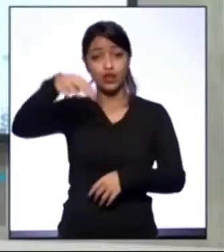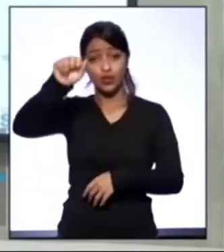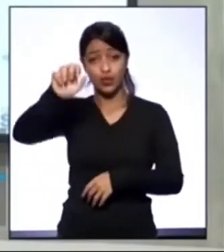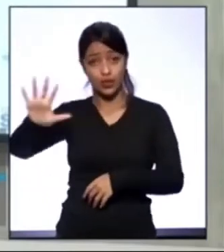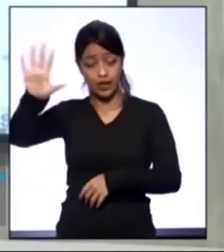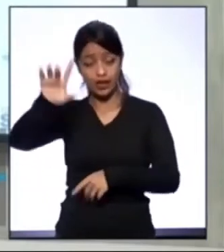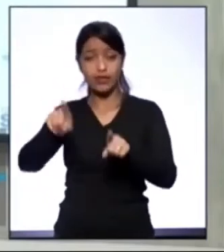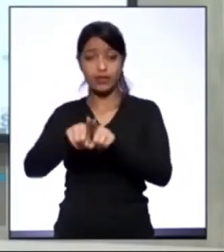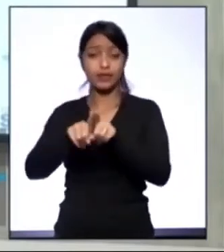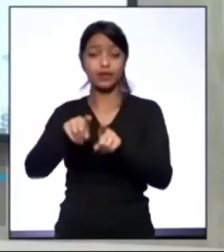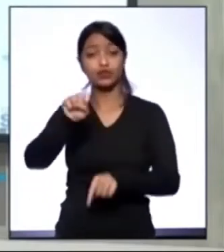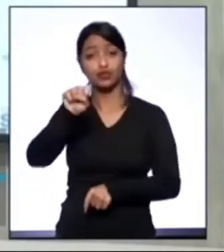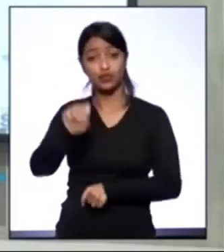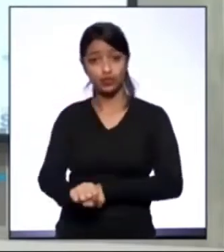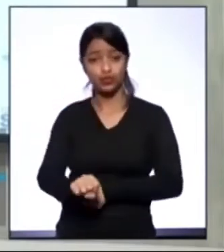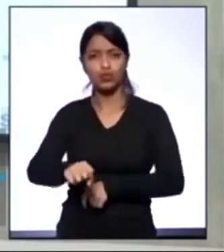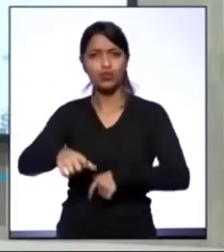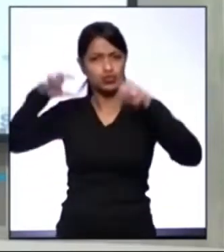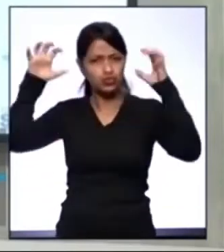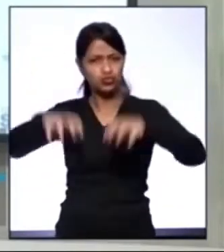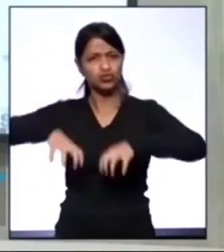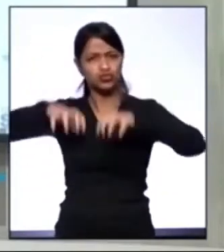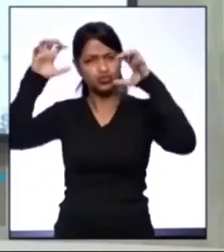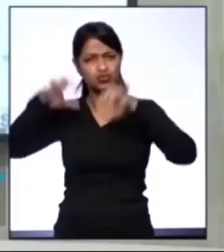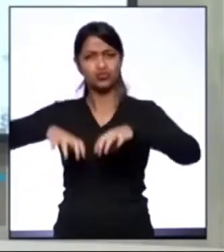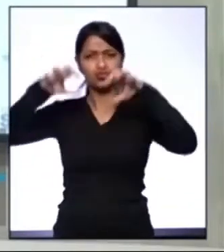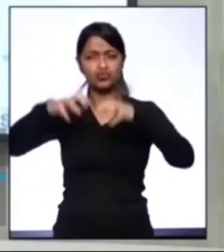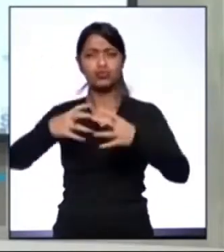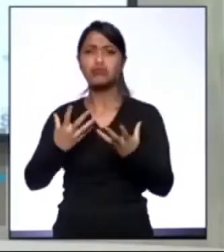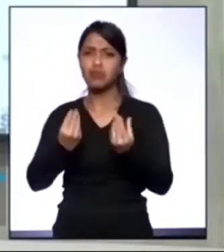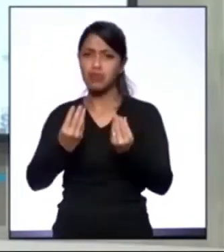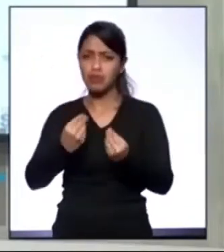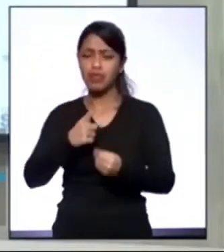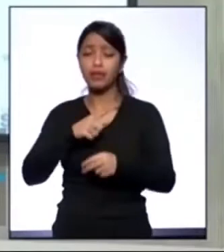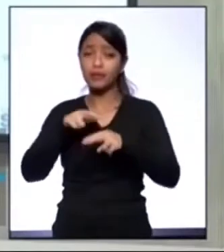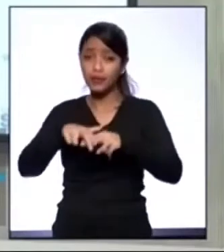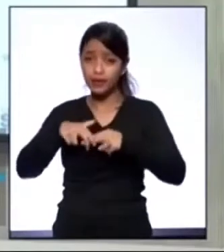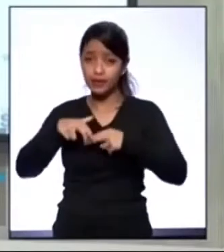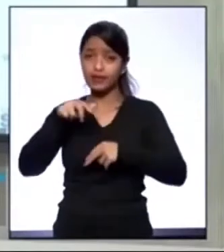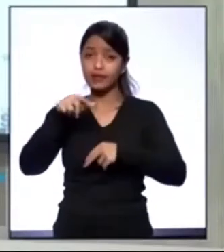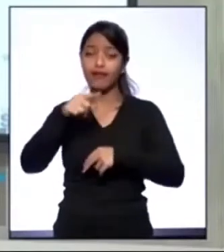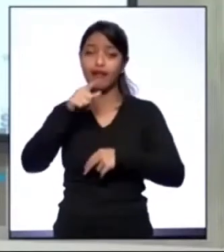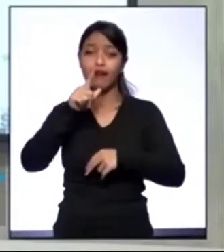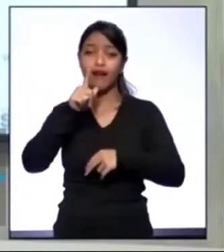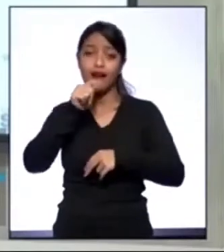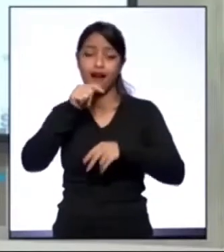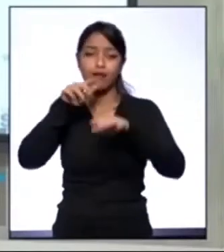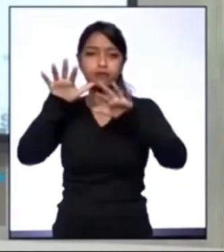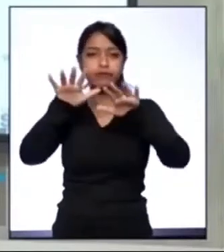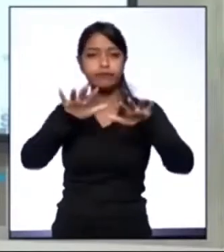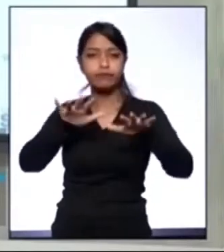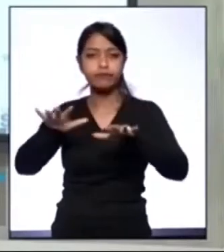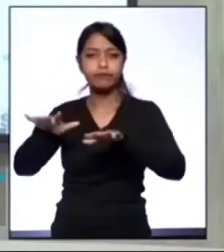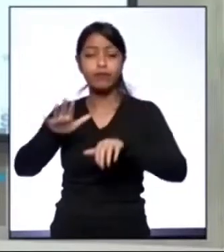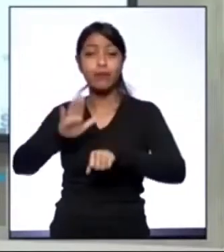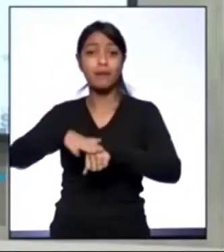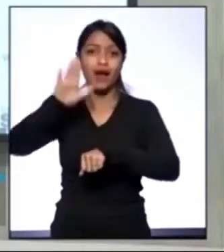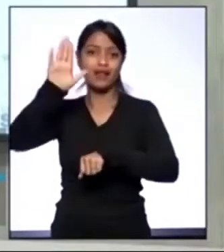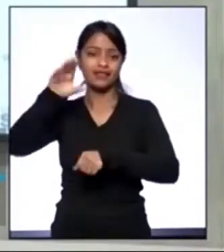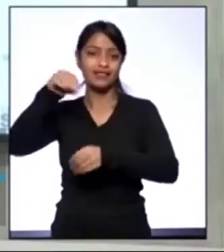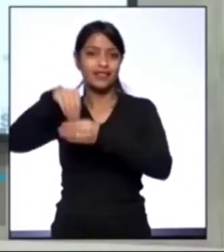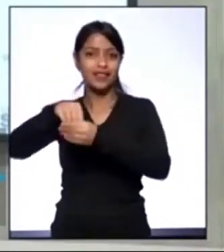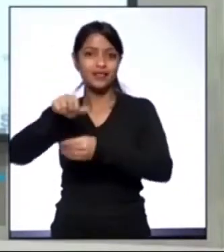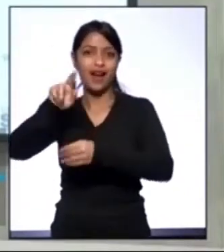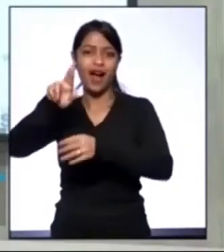nós temos a presença de chuva, por isso, uma maior umidade relativa do ar. Beleza? Então, essa questão trata do